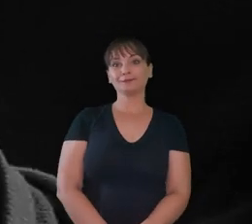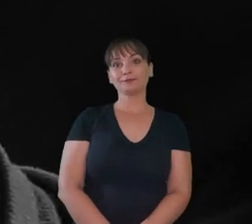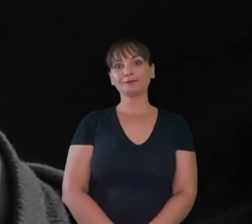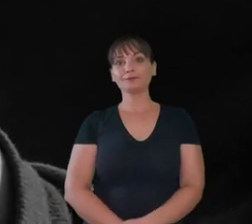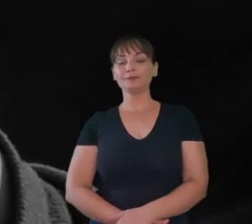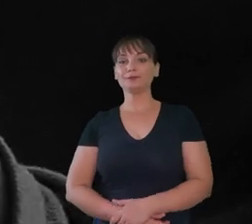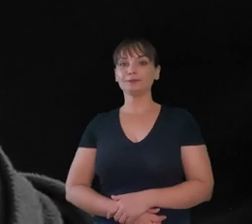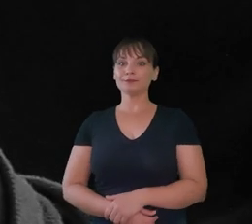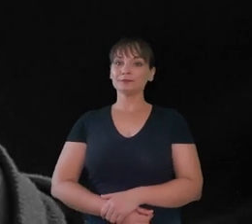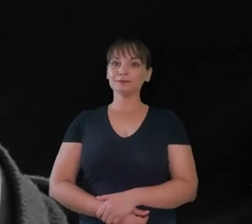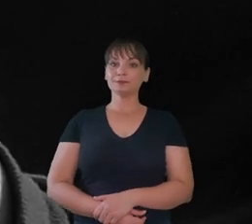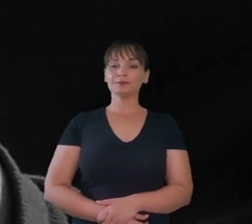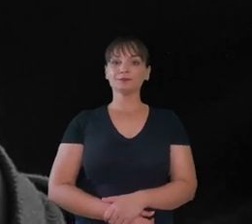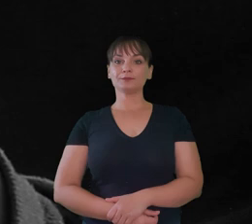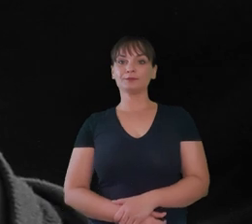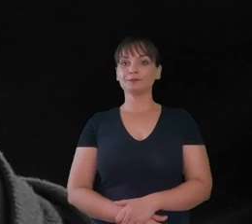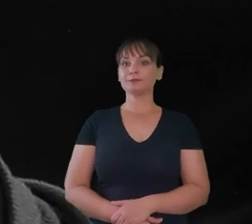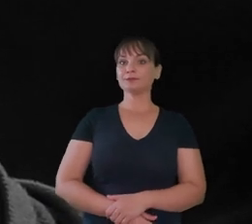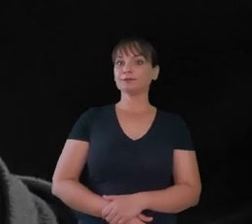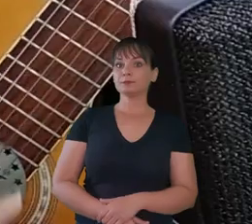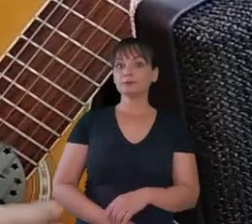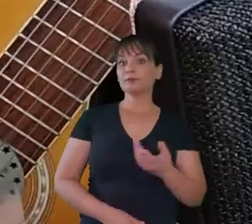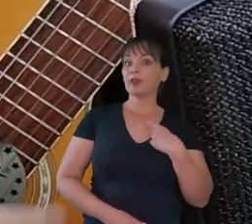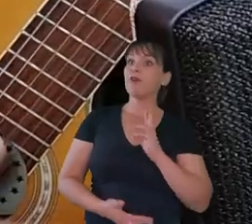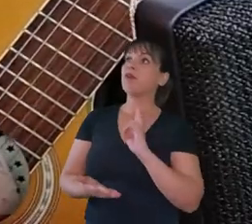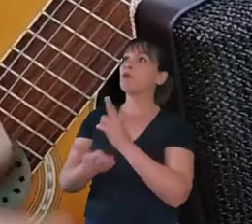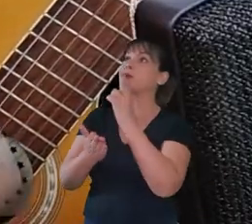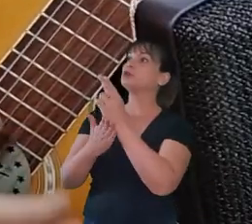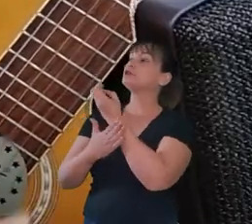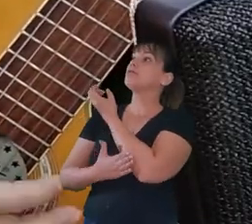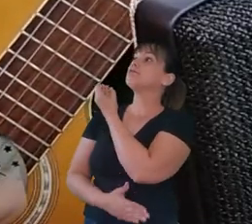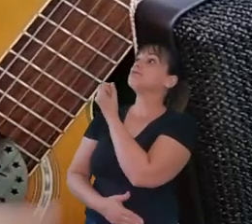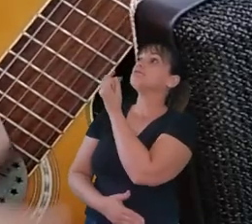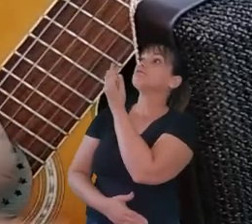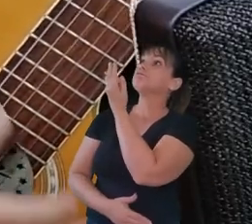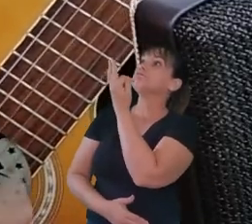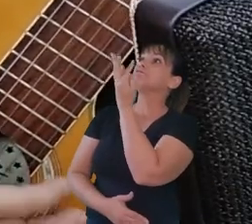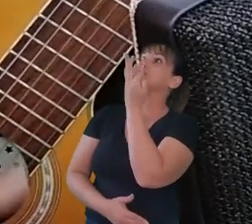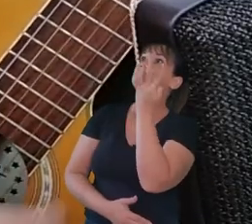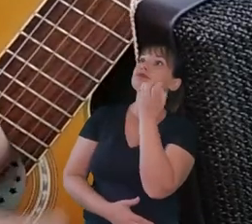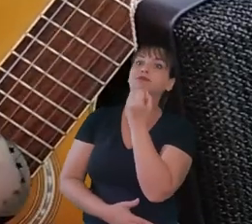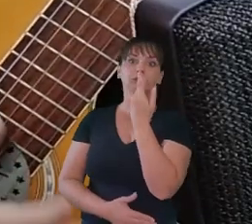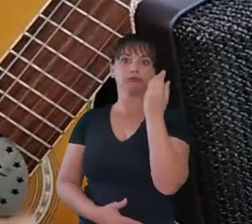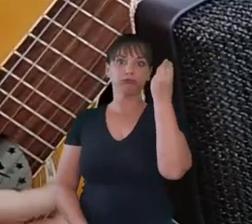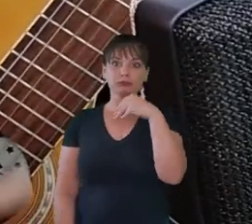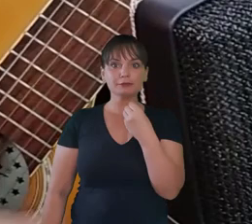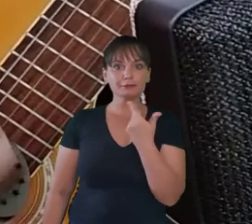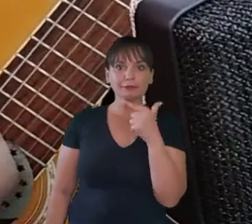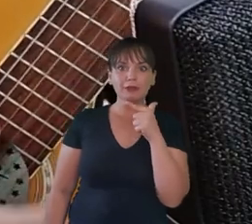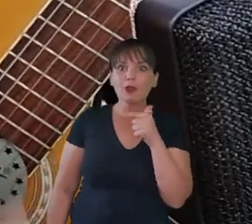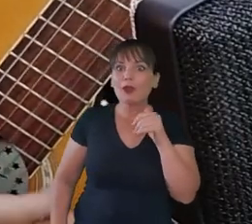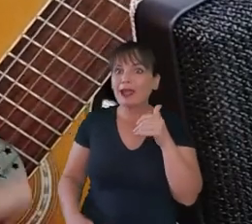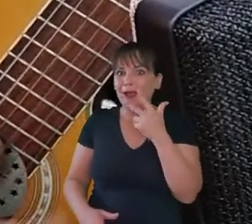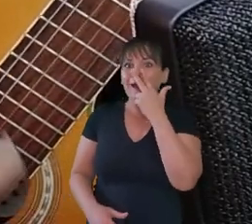Seguindo a contagem, viagem, uma a uma, sem preguiça.